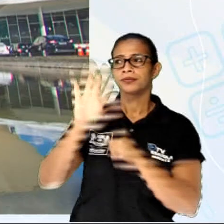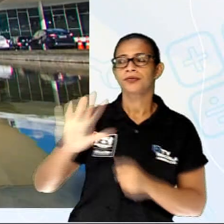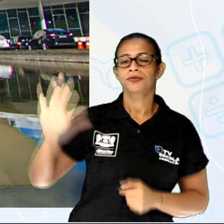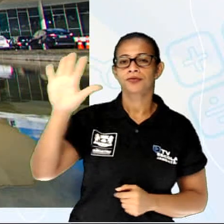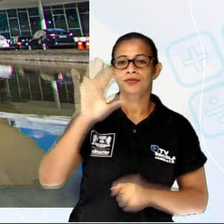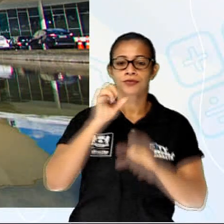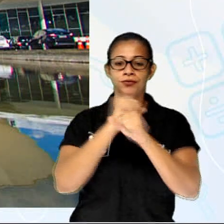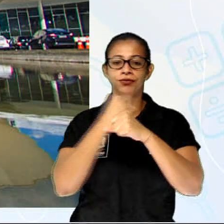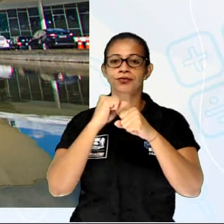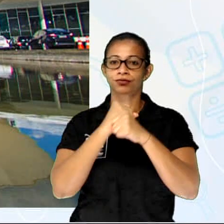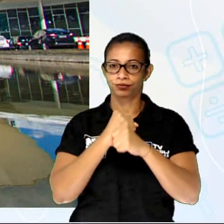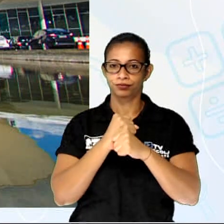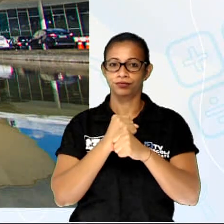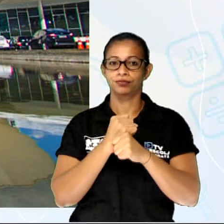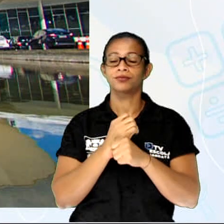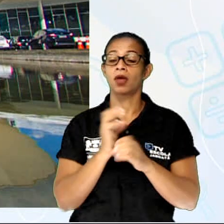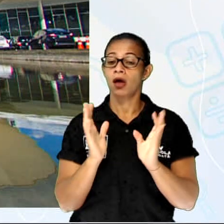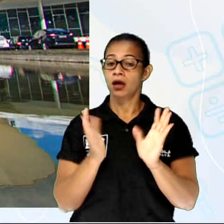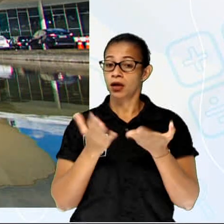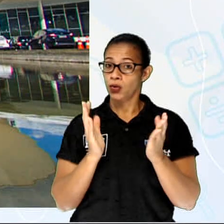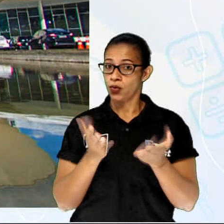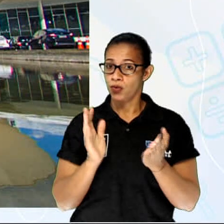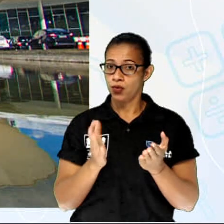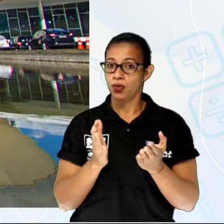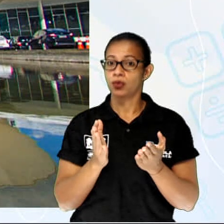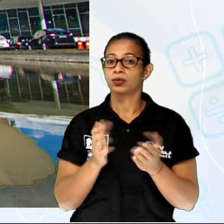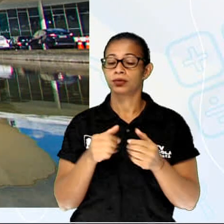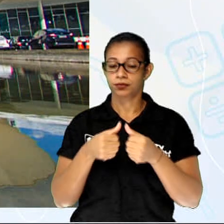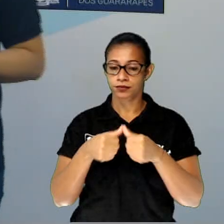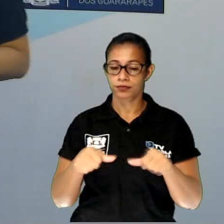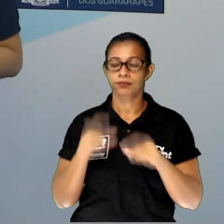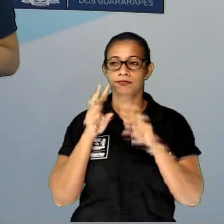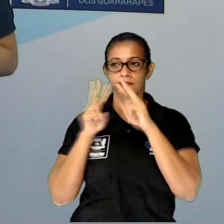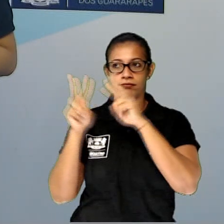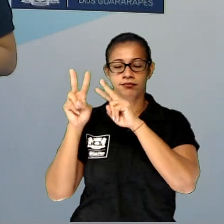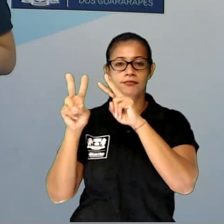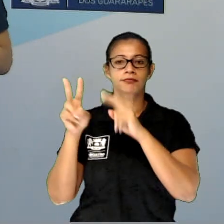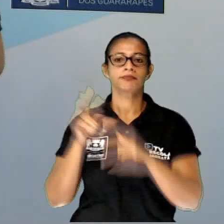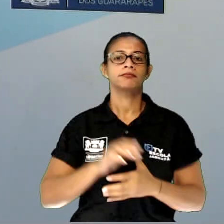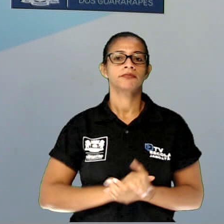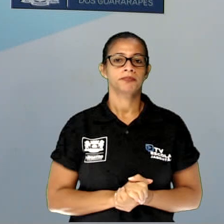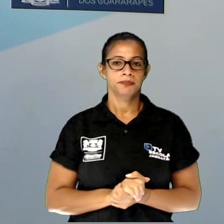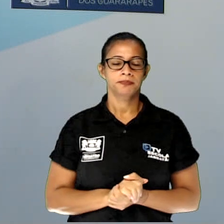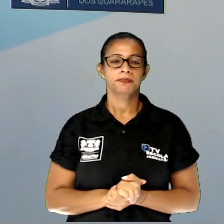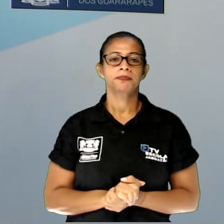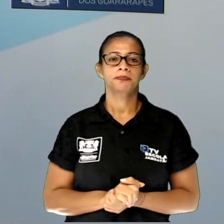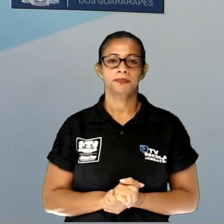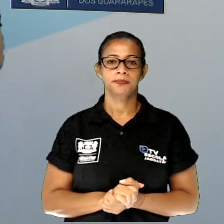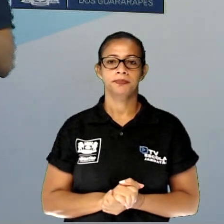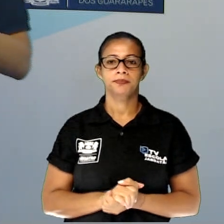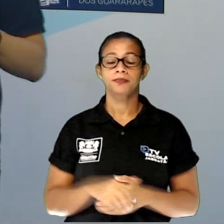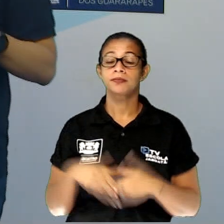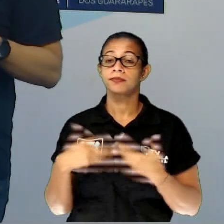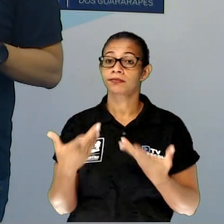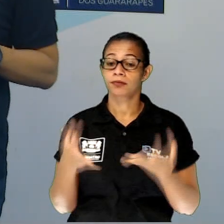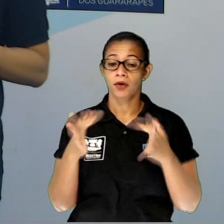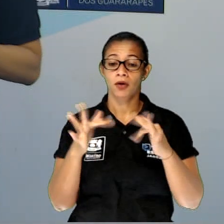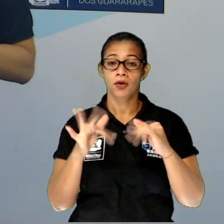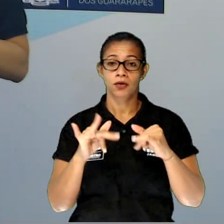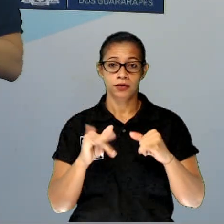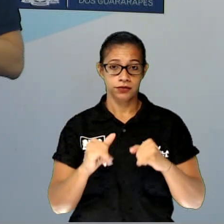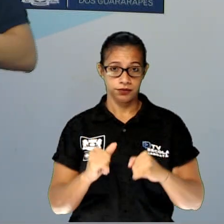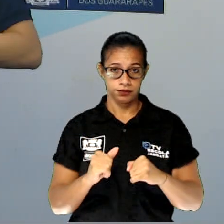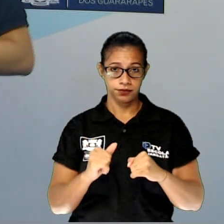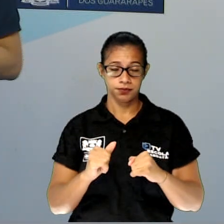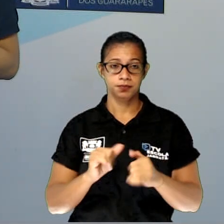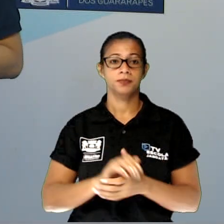E aqui a capital do país nos dias atuais. Bom, o fim de governo Juscelino foi um